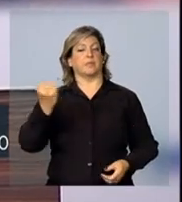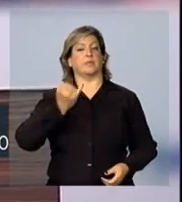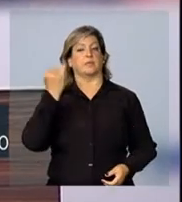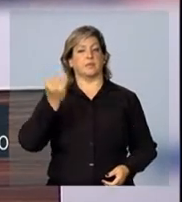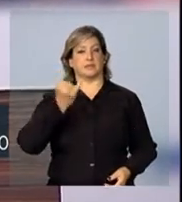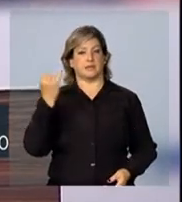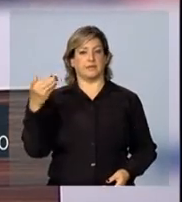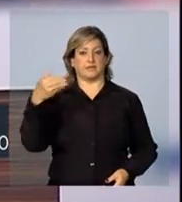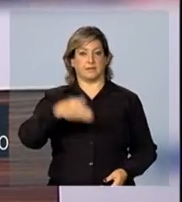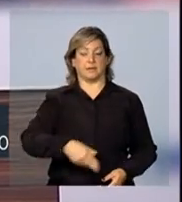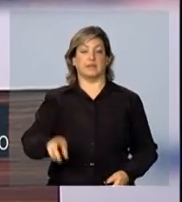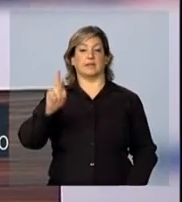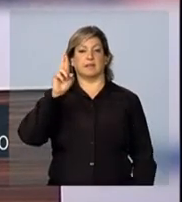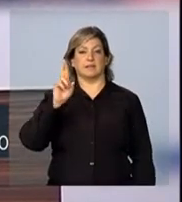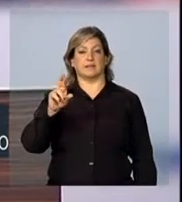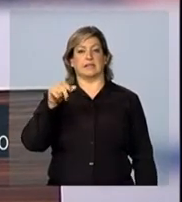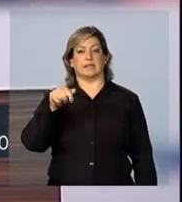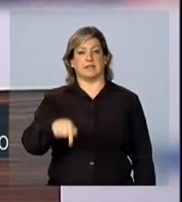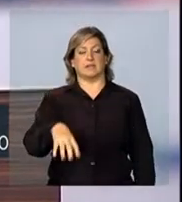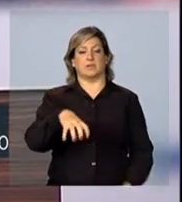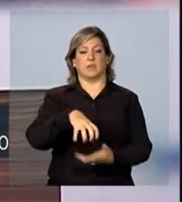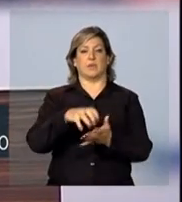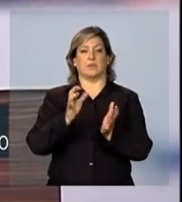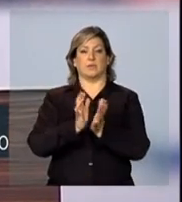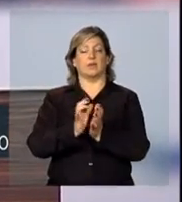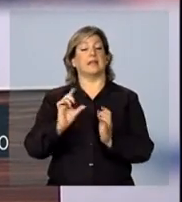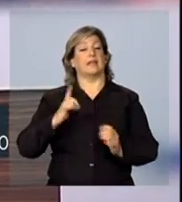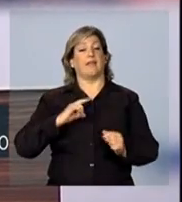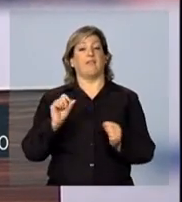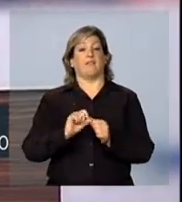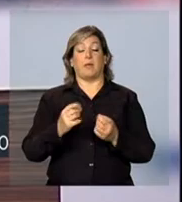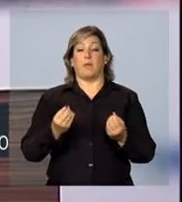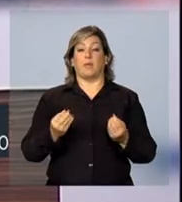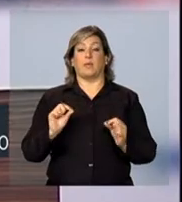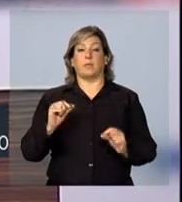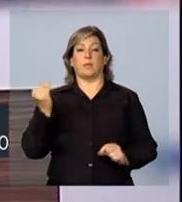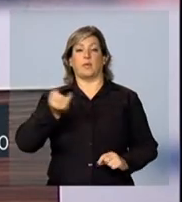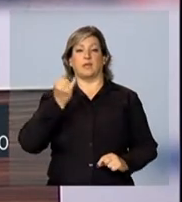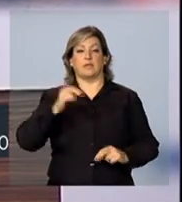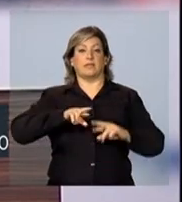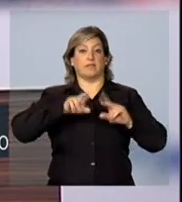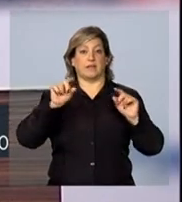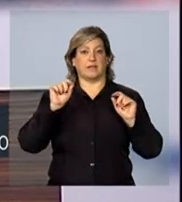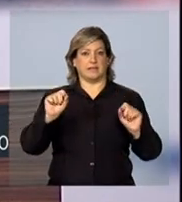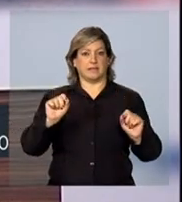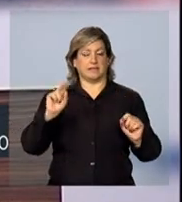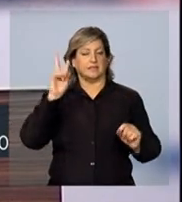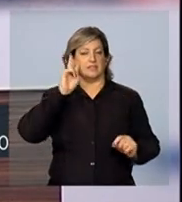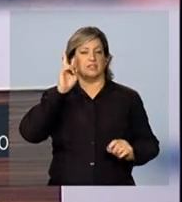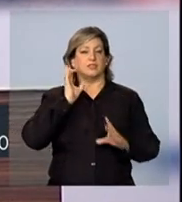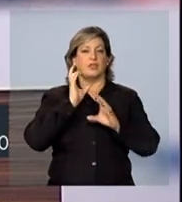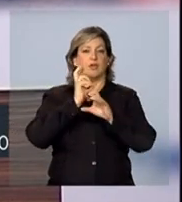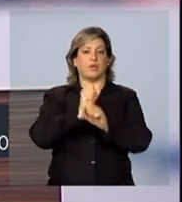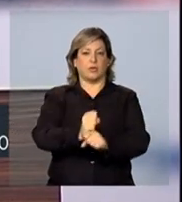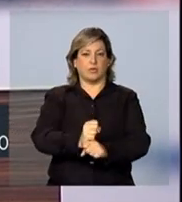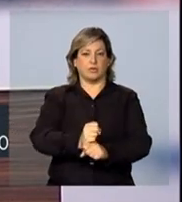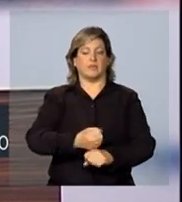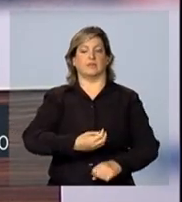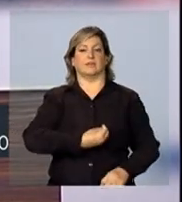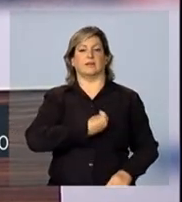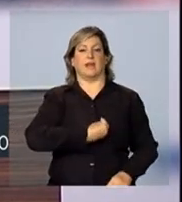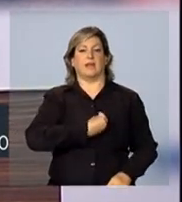importante representando esse cometer que tem feito uma grande diferença no histórico do esporte do